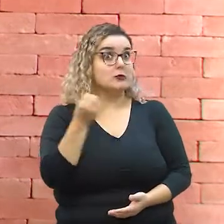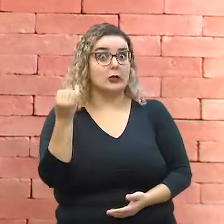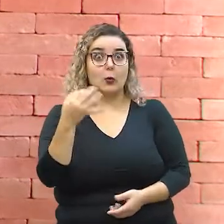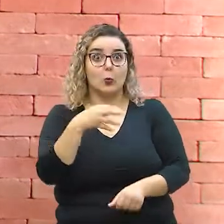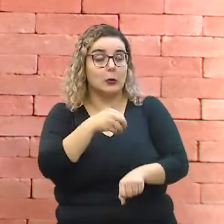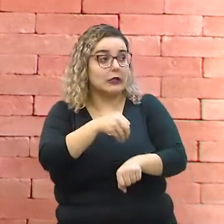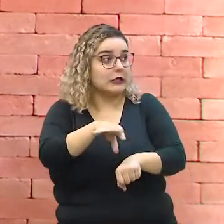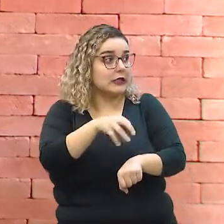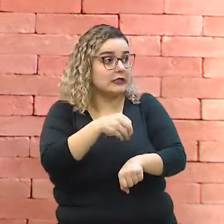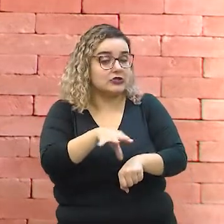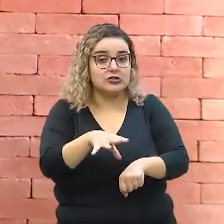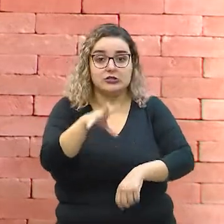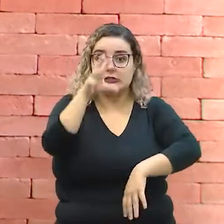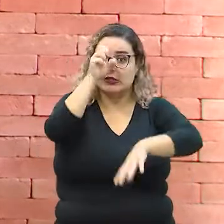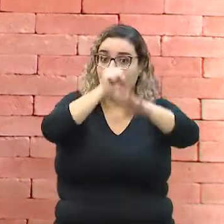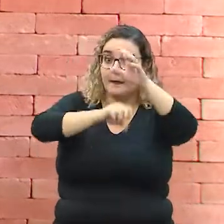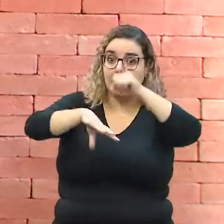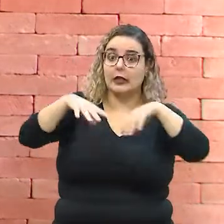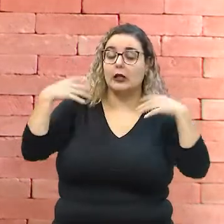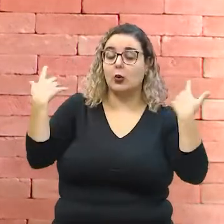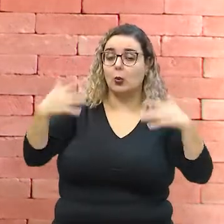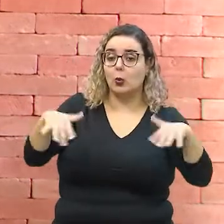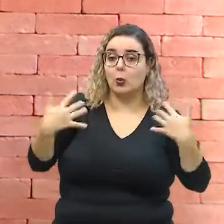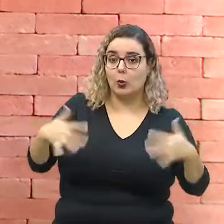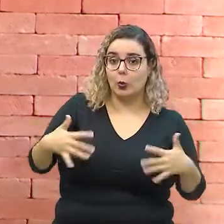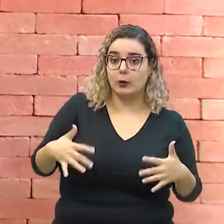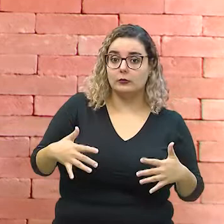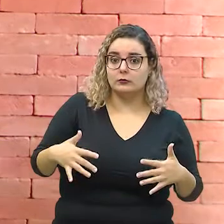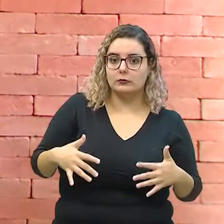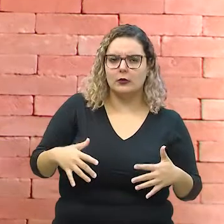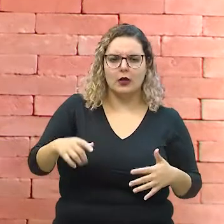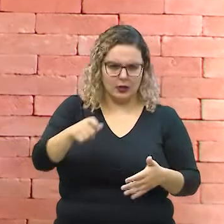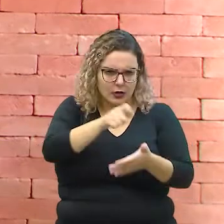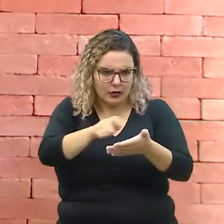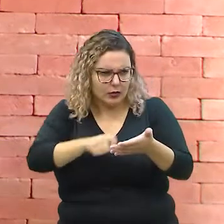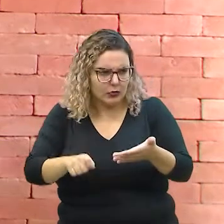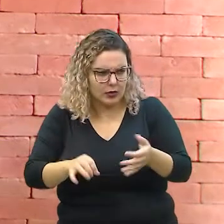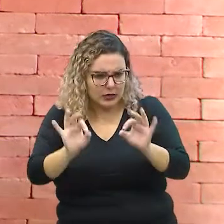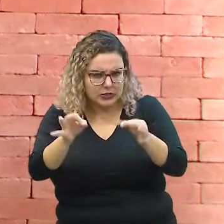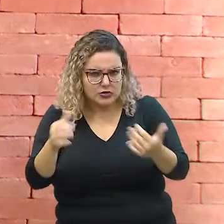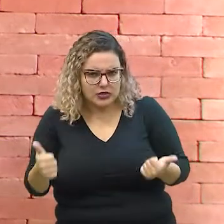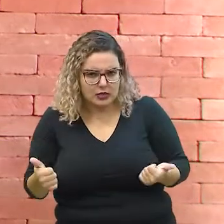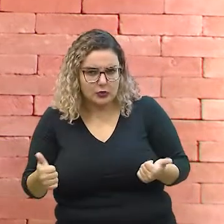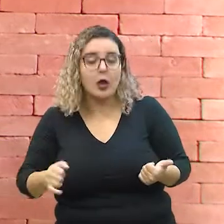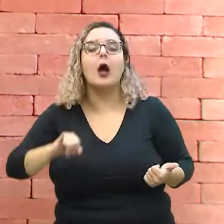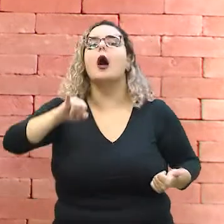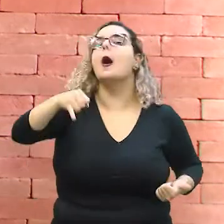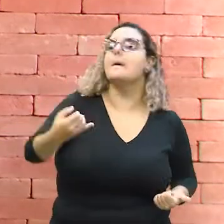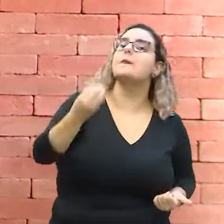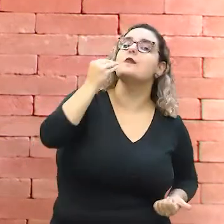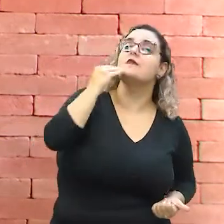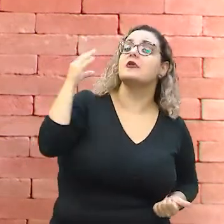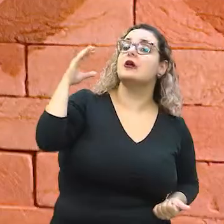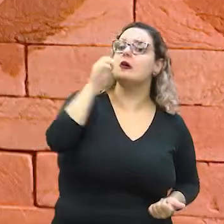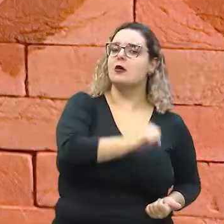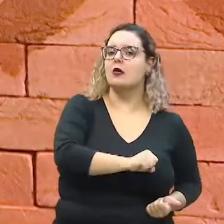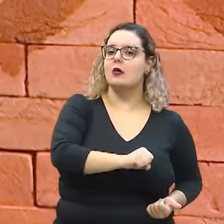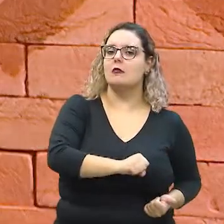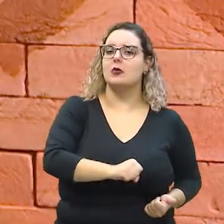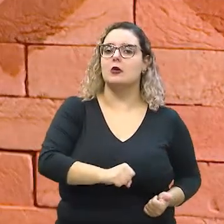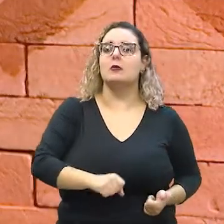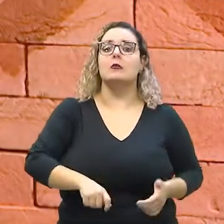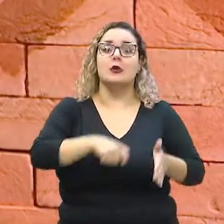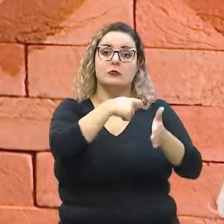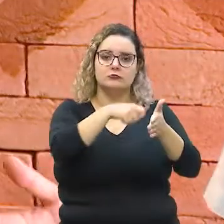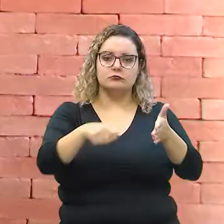né, que a gente já aprendeu aí, vocês de casa. Deu tempo de pegar o caderninho então? Aproveita agora para anotar tudo que vai na